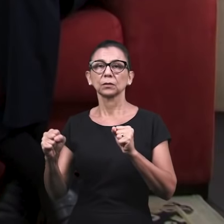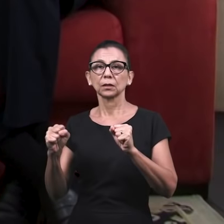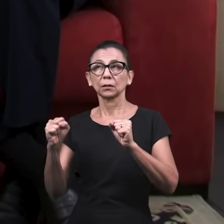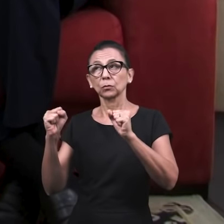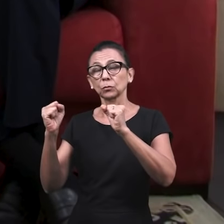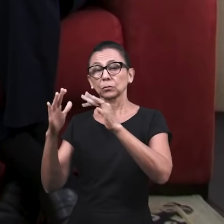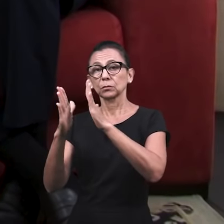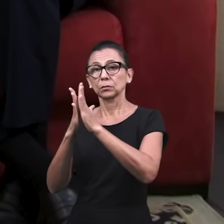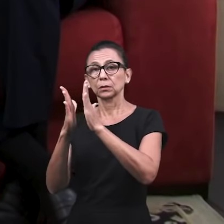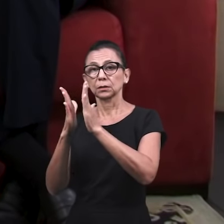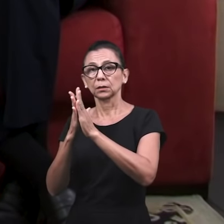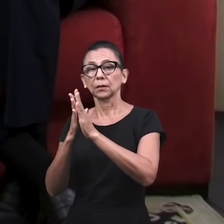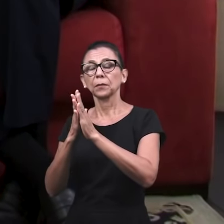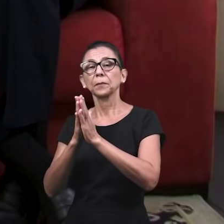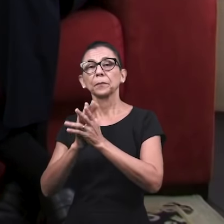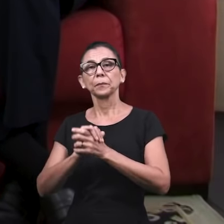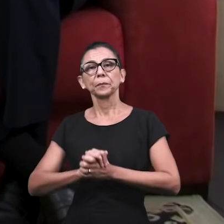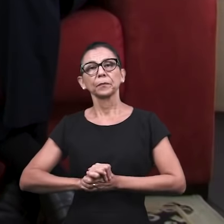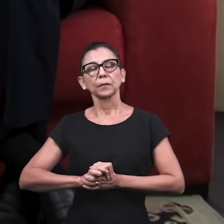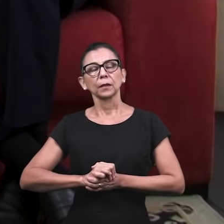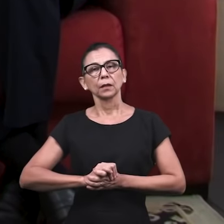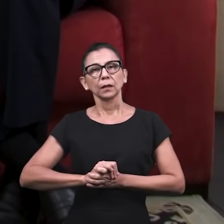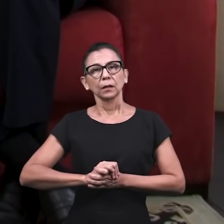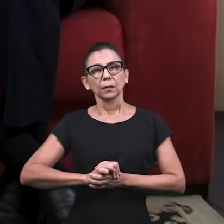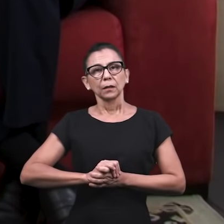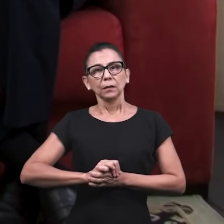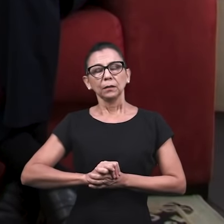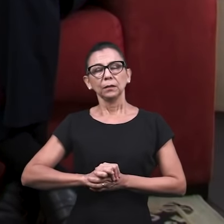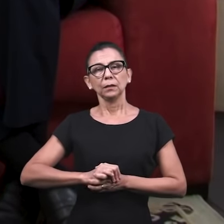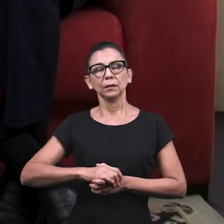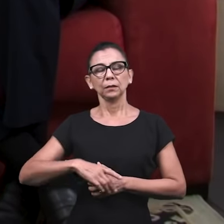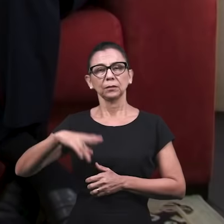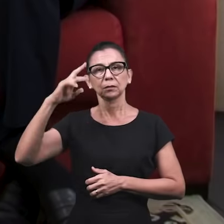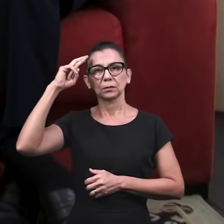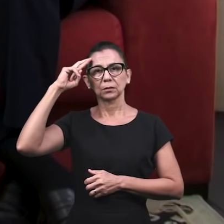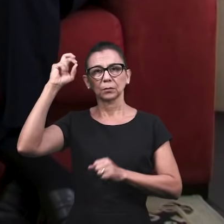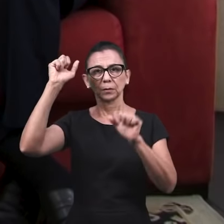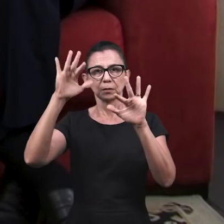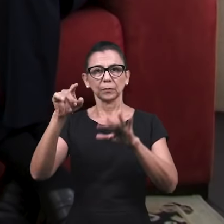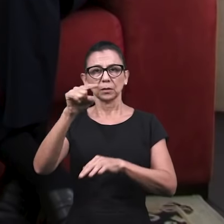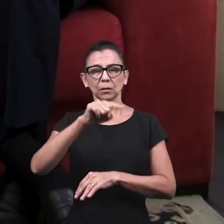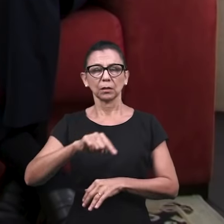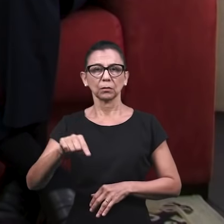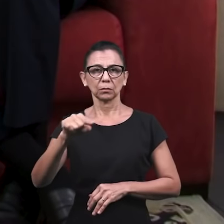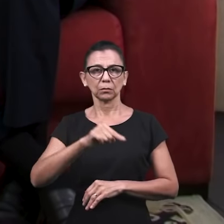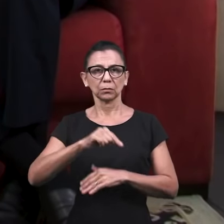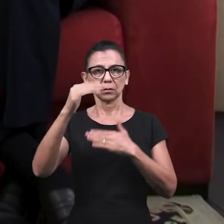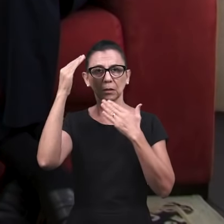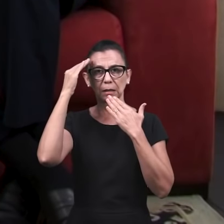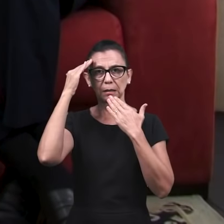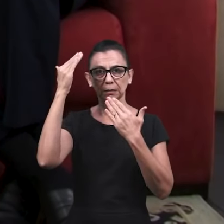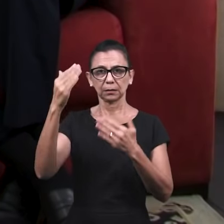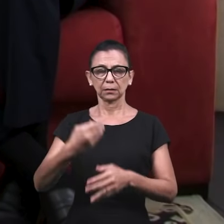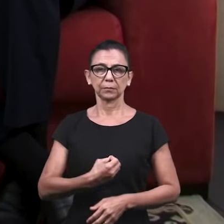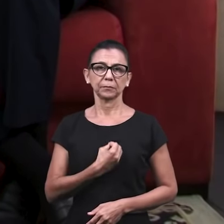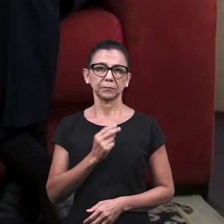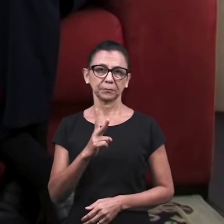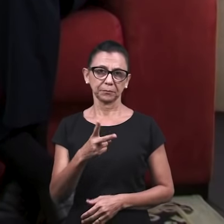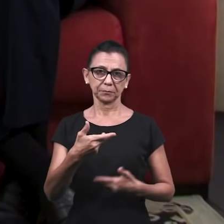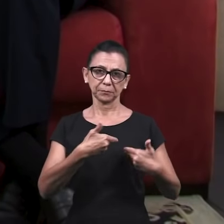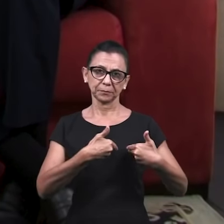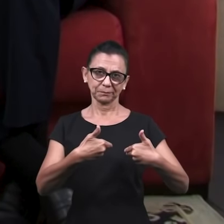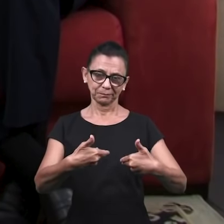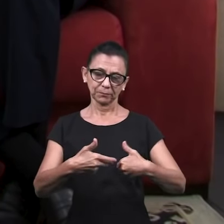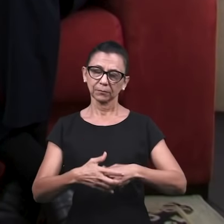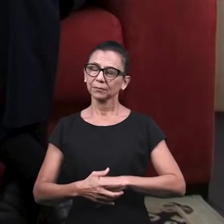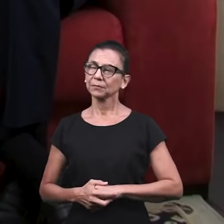Né, como o pastor já disse, o salto que o Senhor fará com que a obra dê, isso será muito importante para nós. Agradeço e estarei presente sempre que